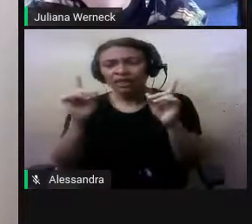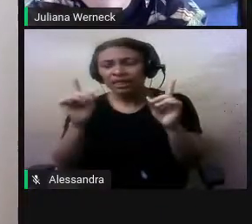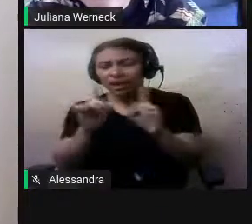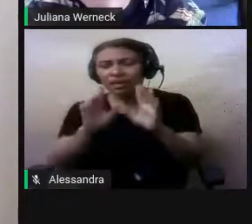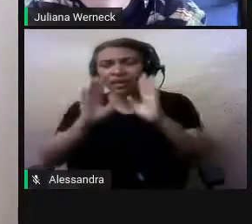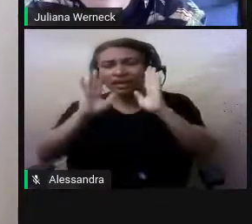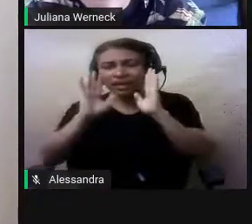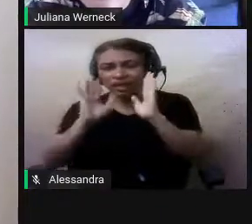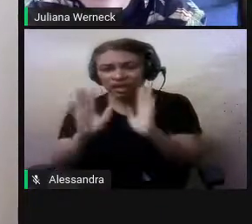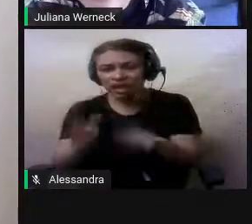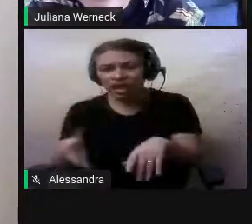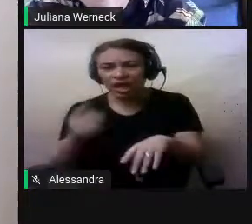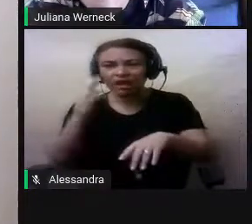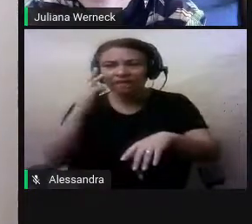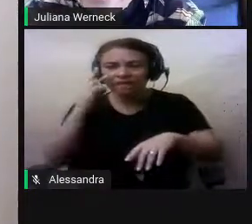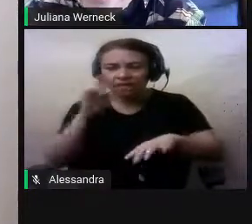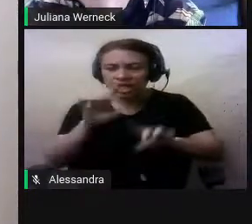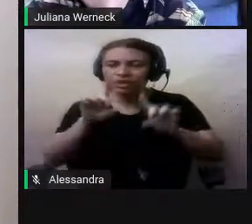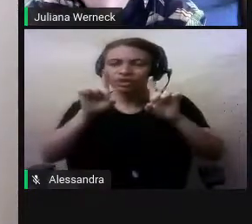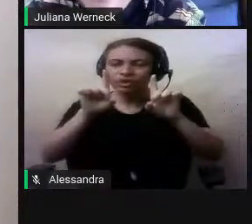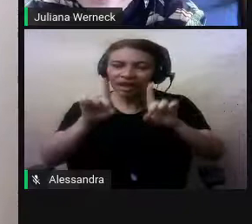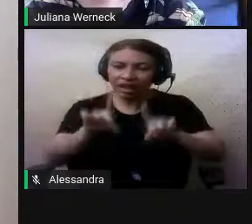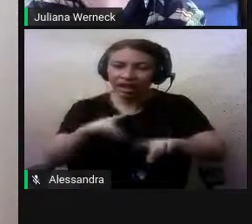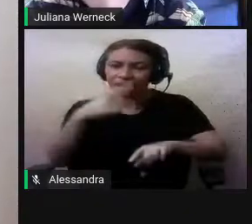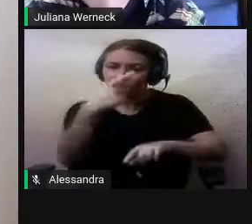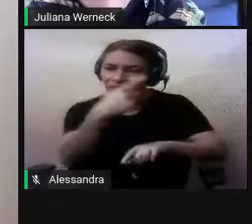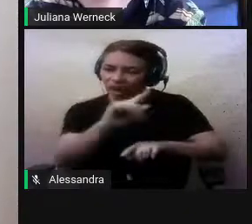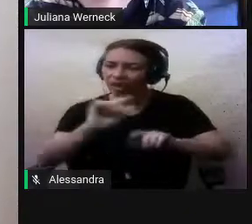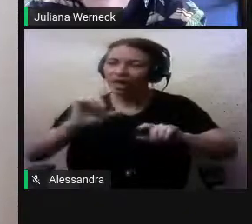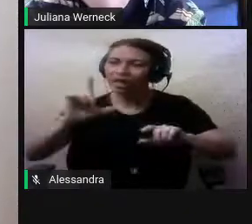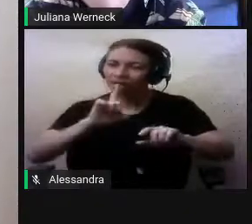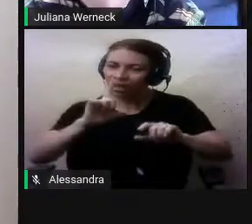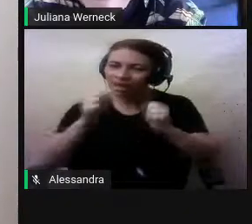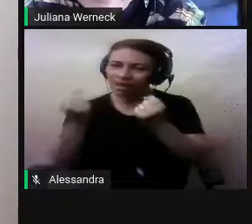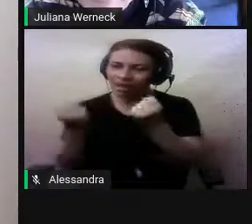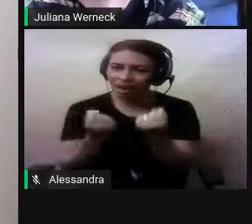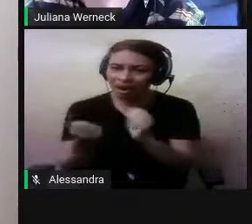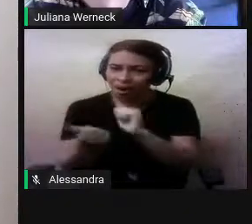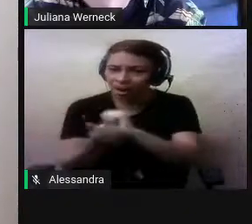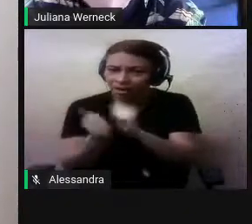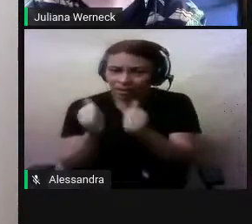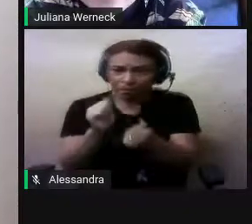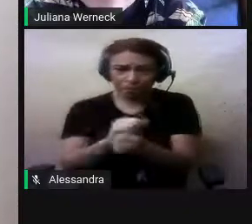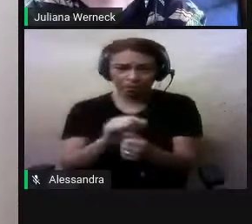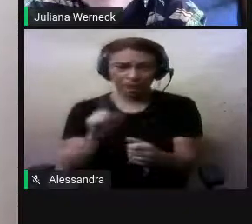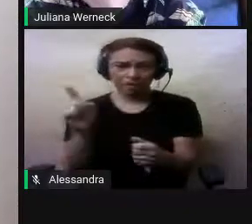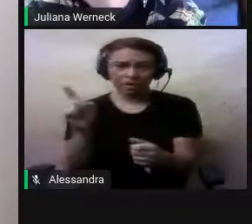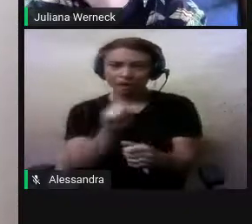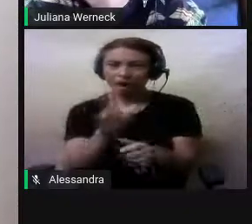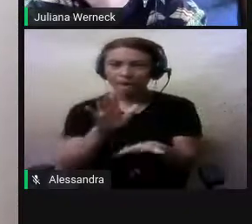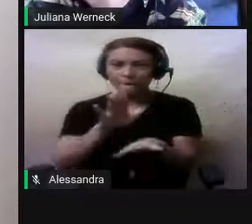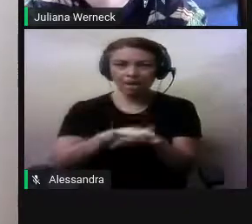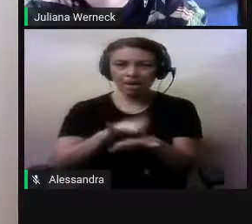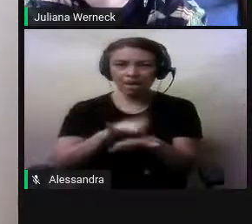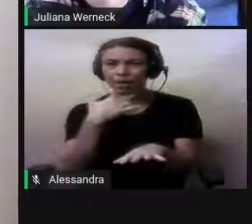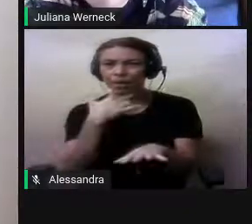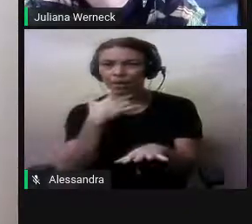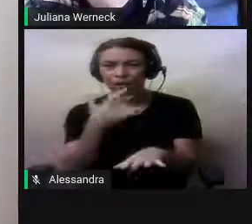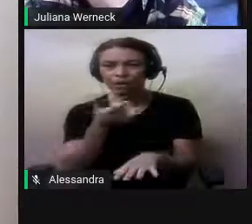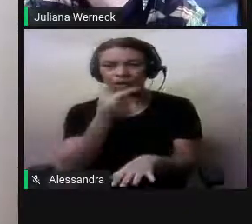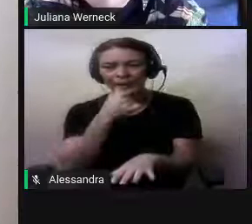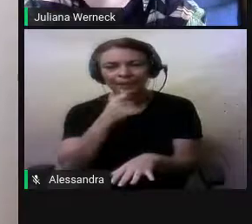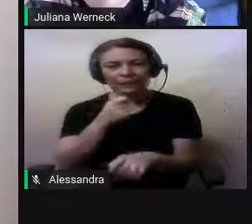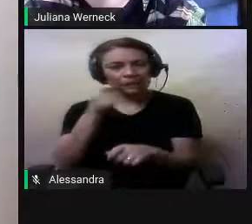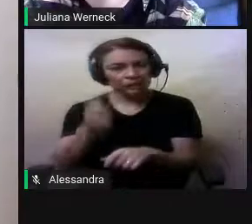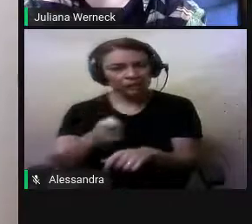ela já viu a questão dos direitos, né? Ela tem o carro adaptado. Não, mas não pode. E daí o cara teve que ficar